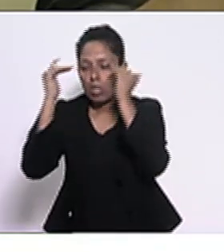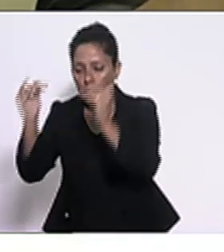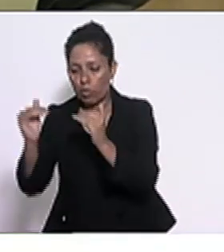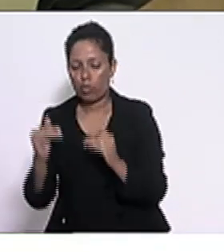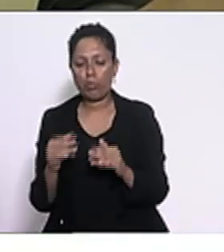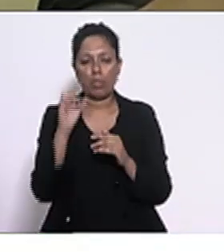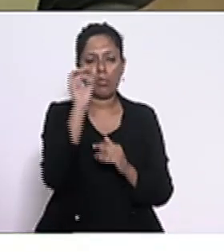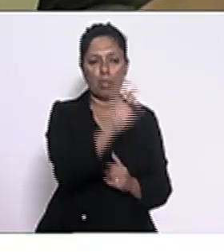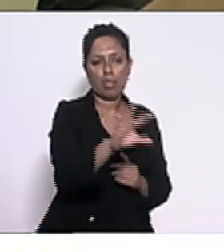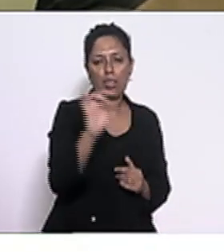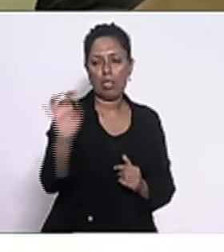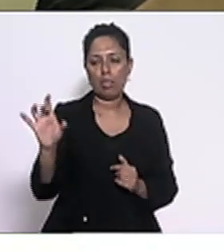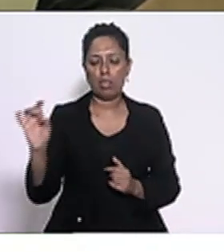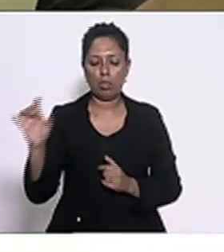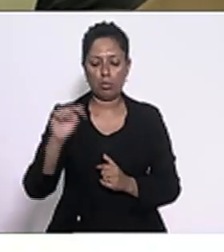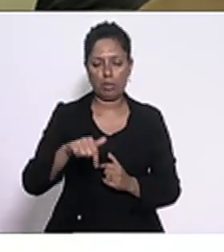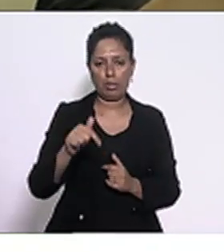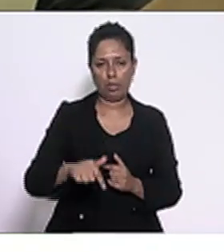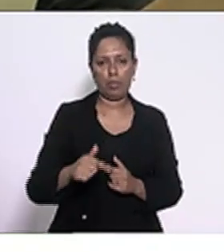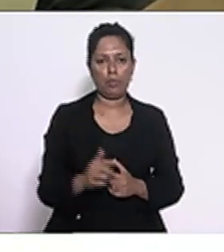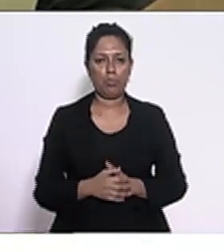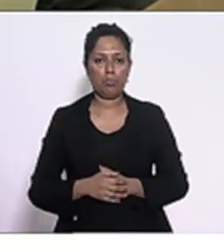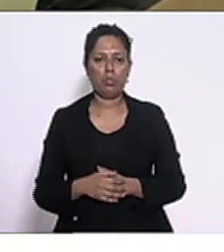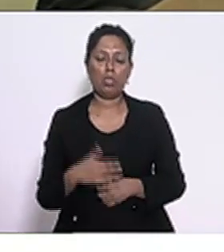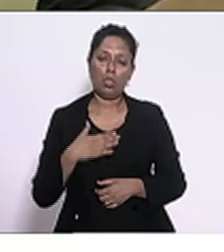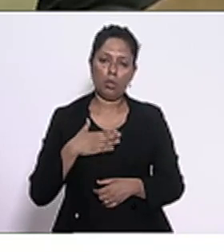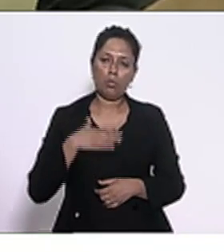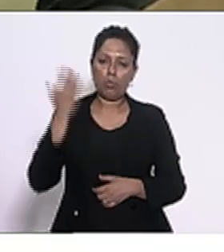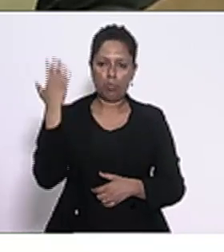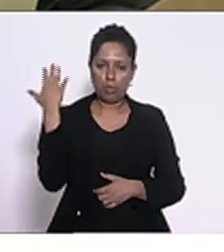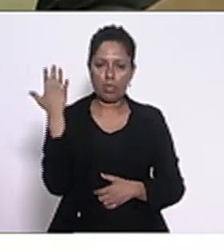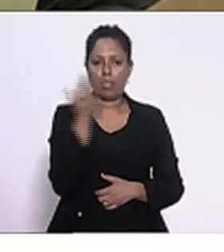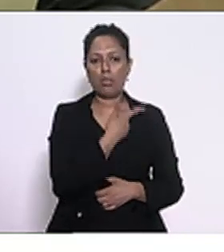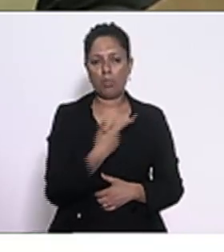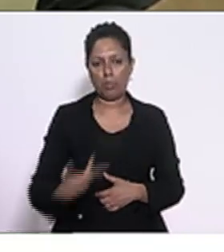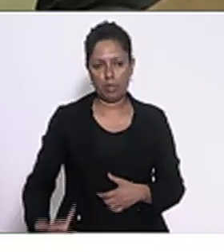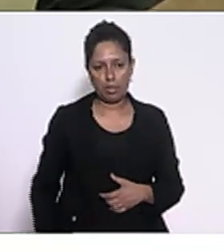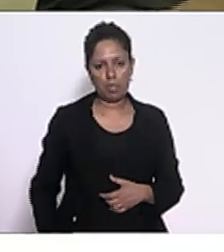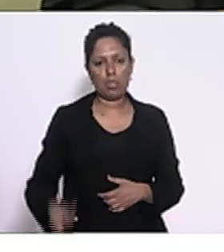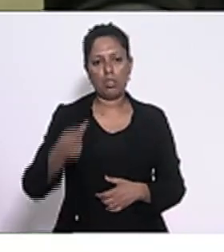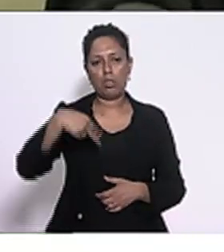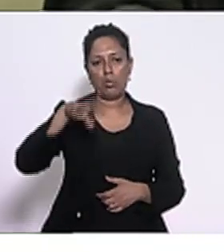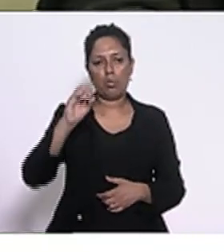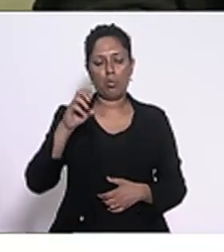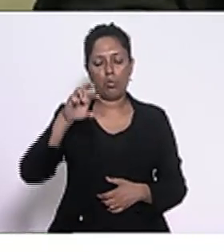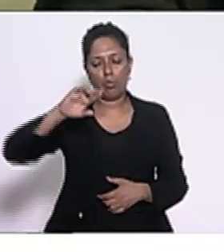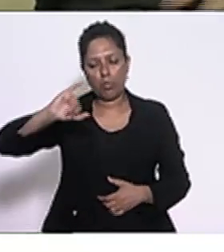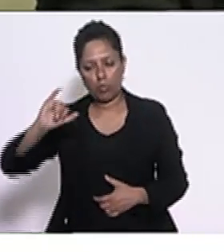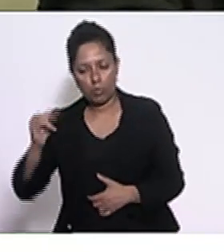sempre tivemos. Eu na direção e os companheiros